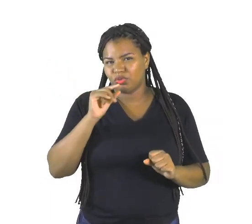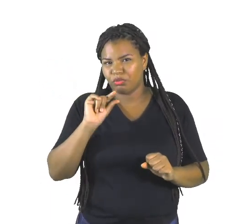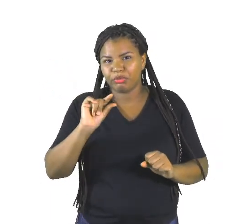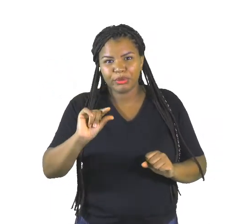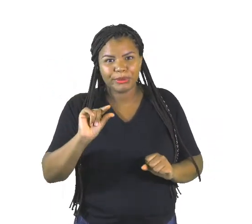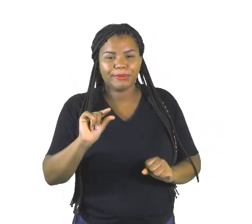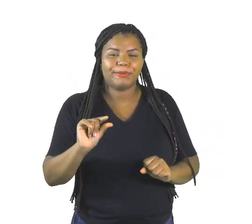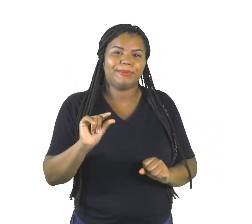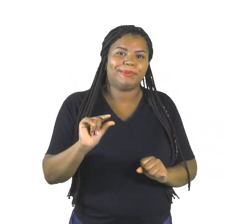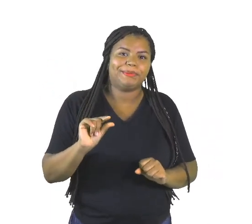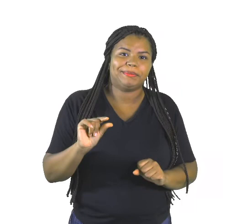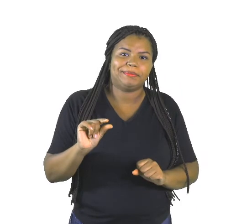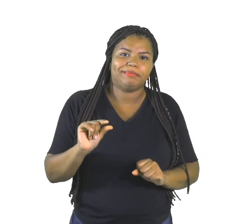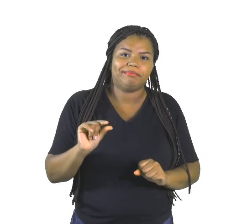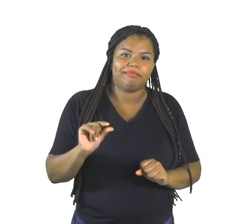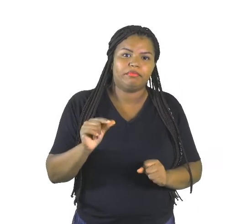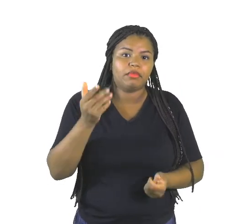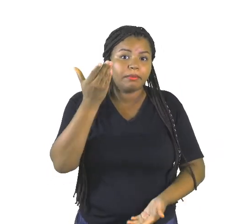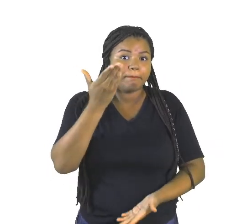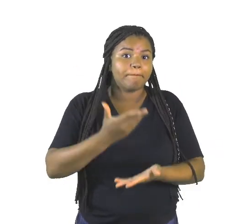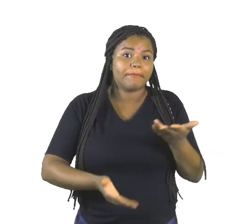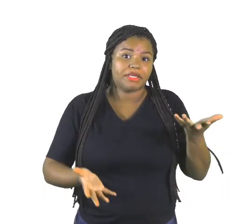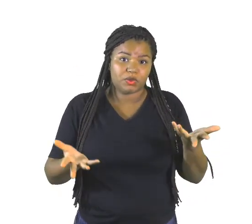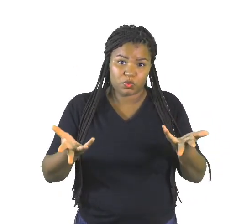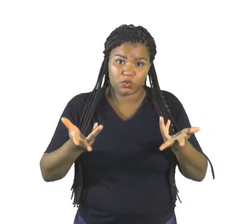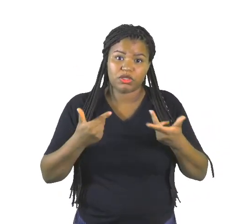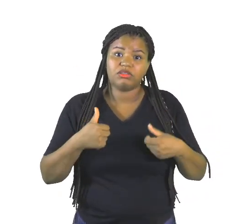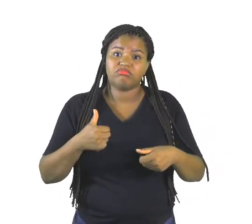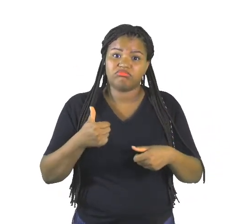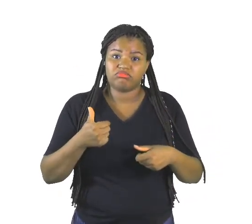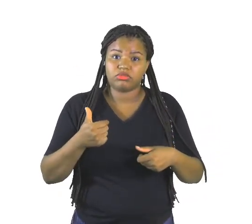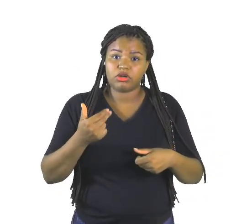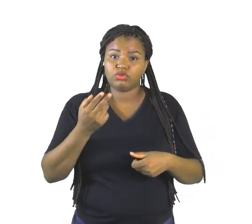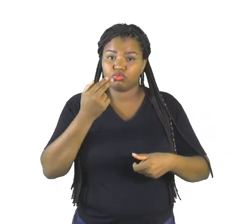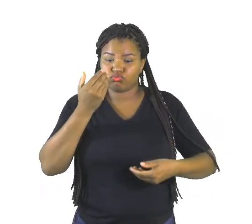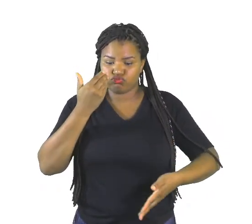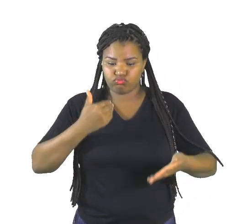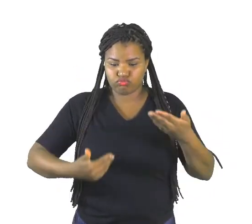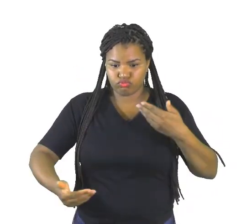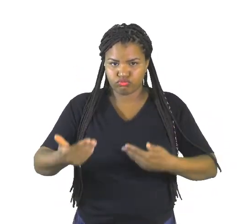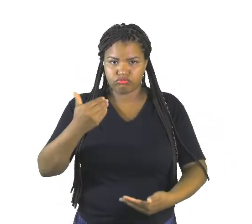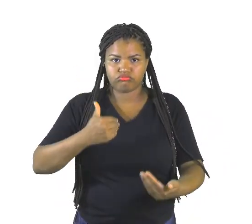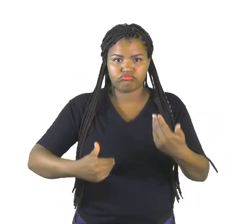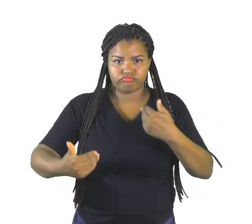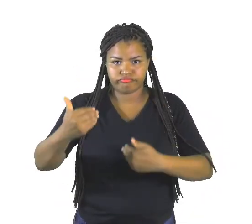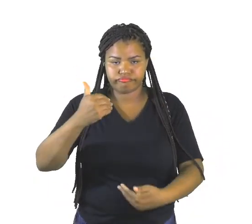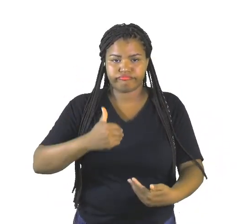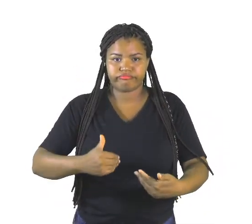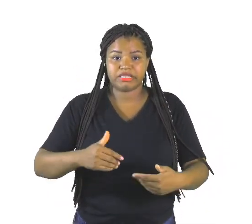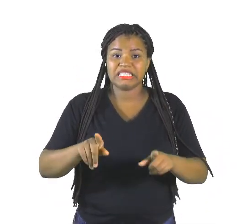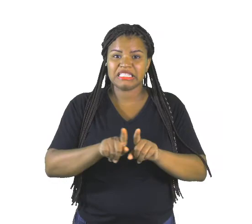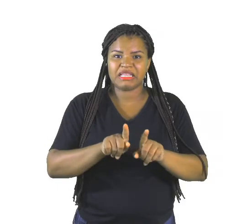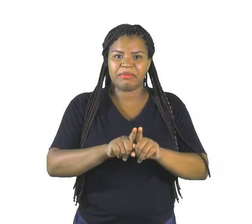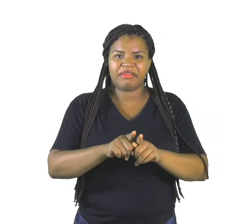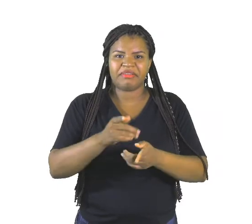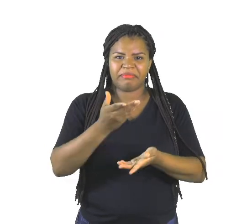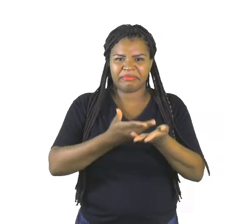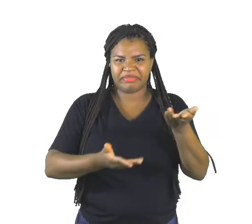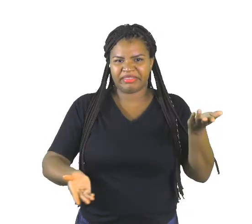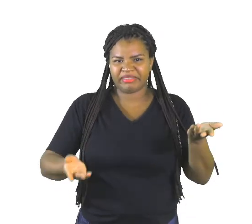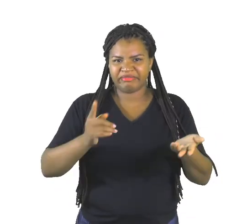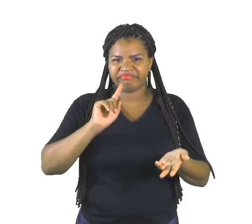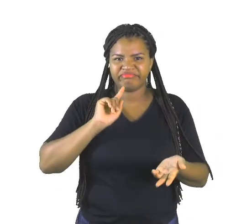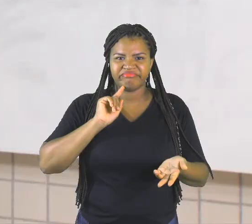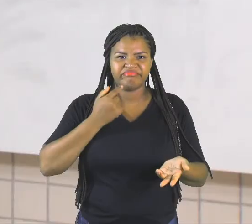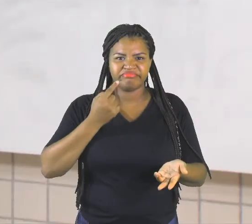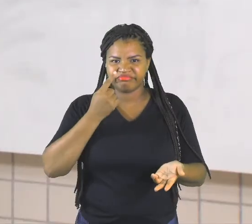alimento perca a sua qualidade de nutrir o nosso corpo e também ele vai se estragar. E aí, quando ele se estraga,